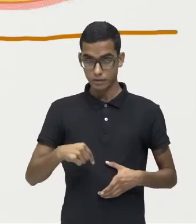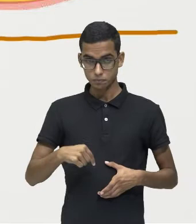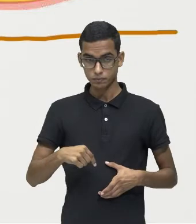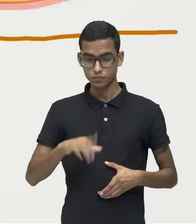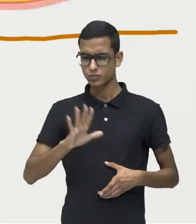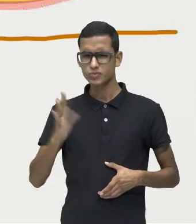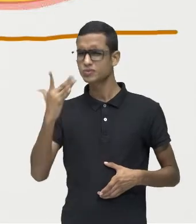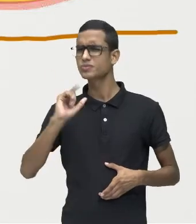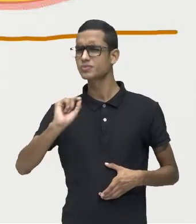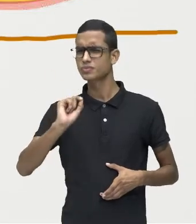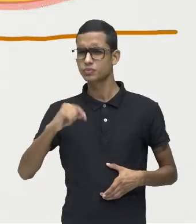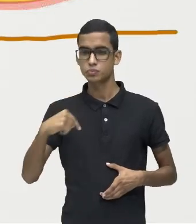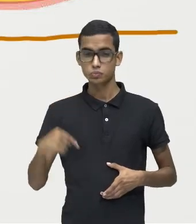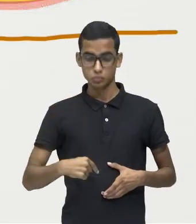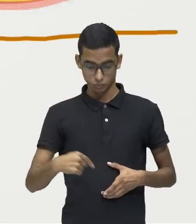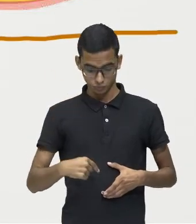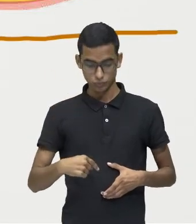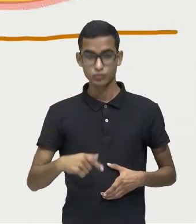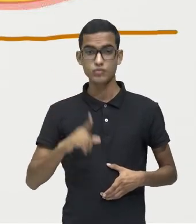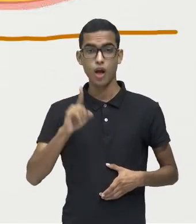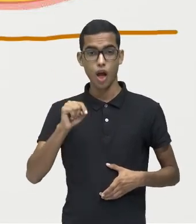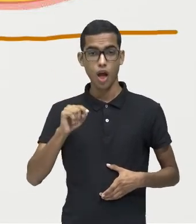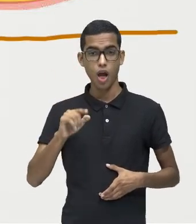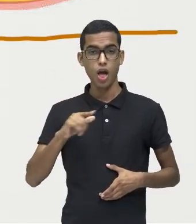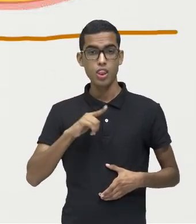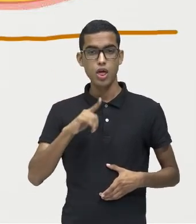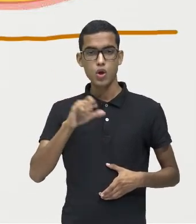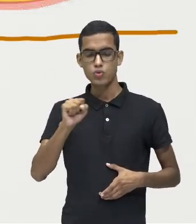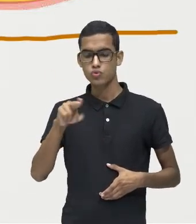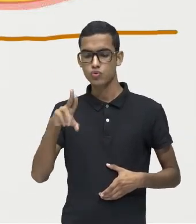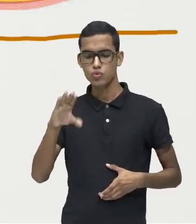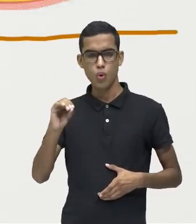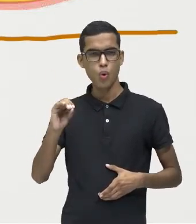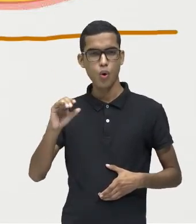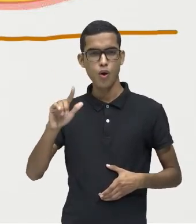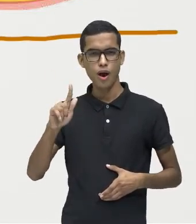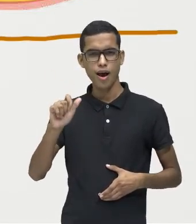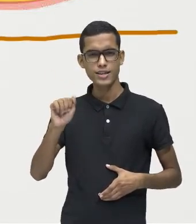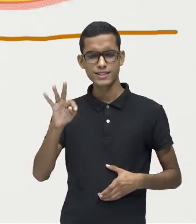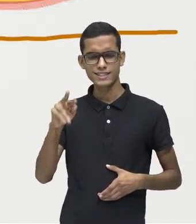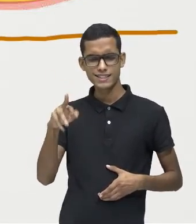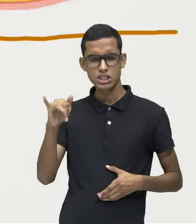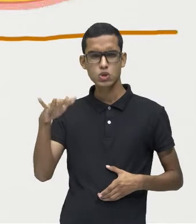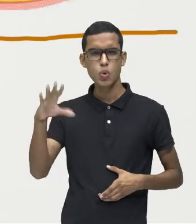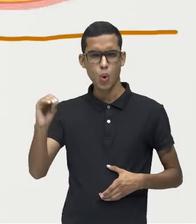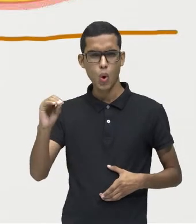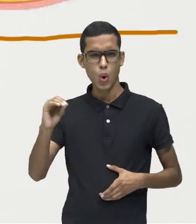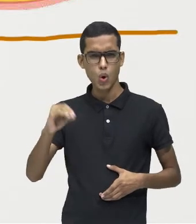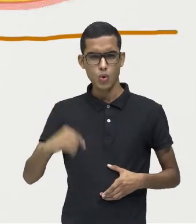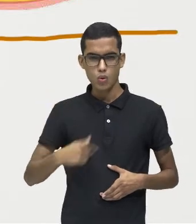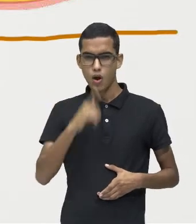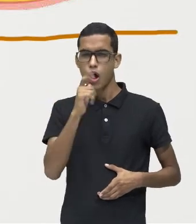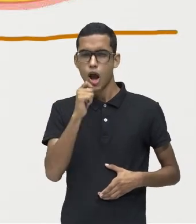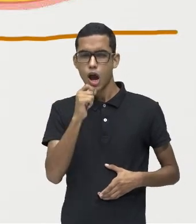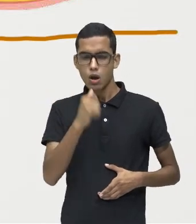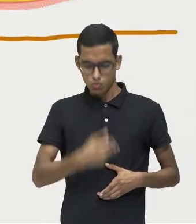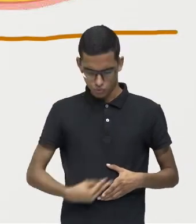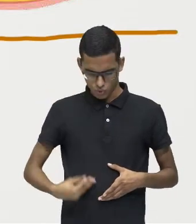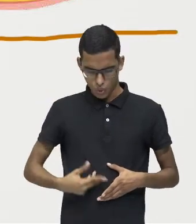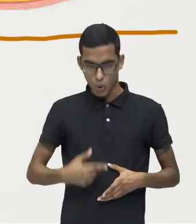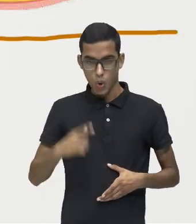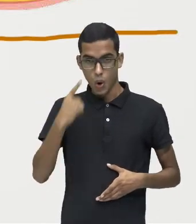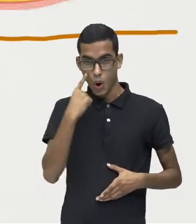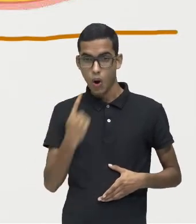o que acontece? É secretado o suco gástrico, que fica presente aqui, ó, nessa região dentro do